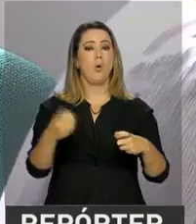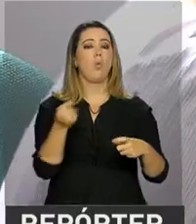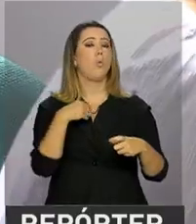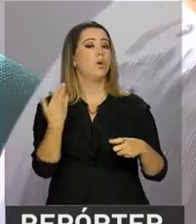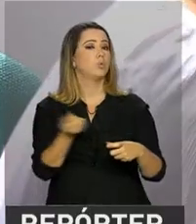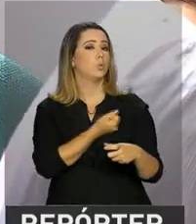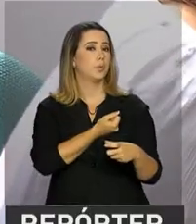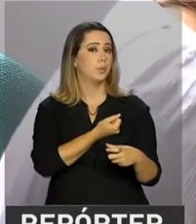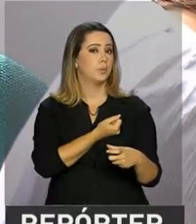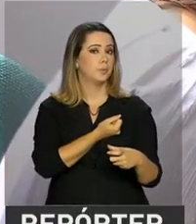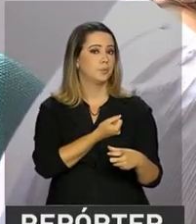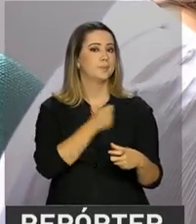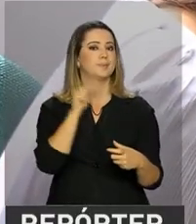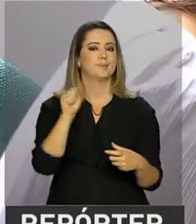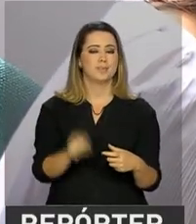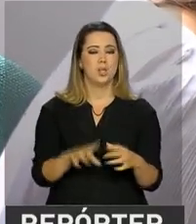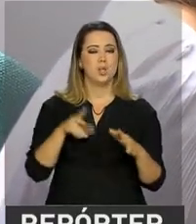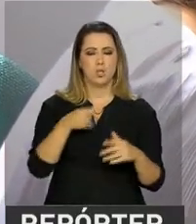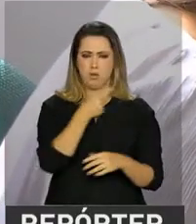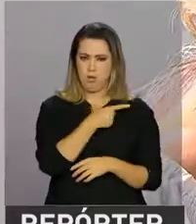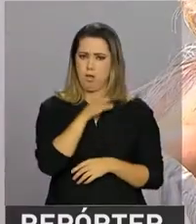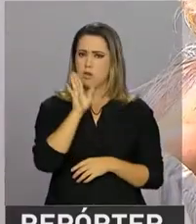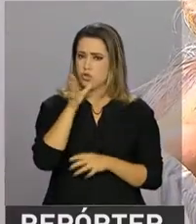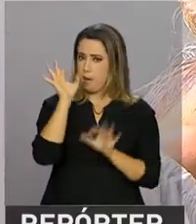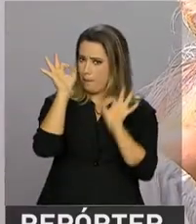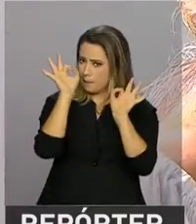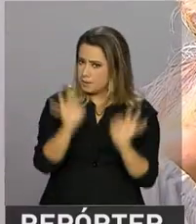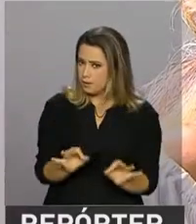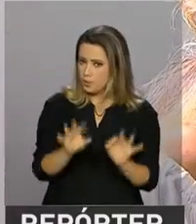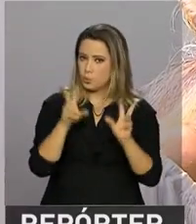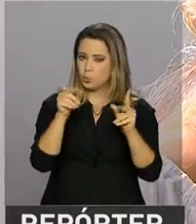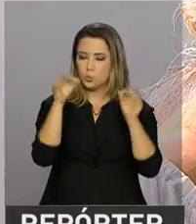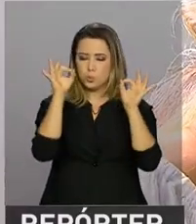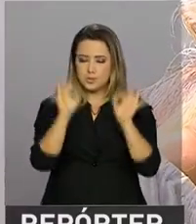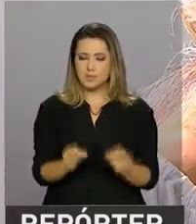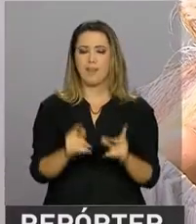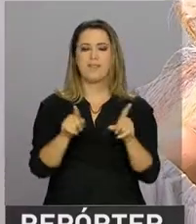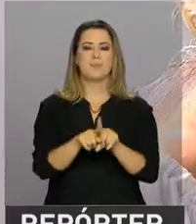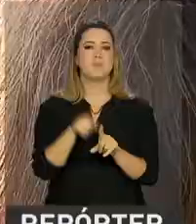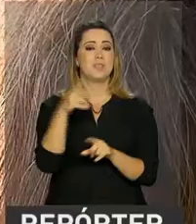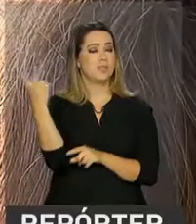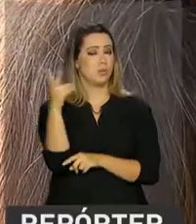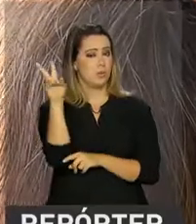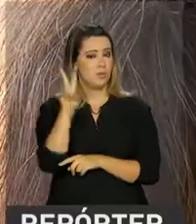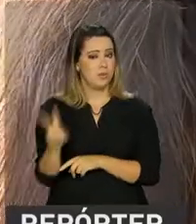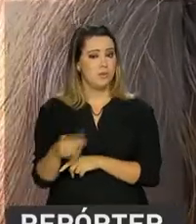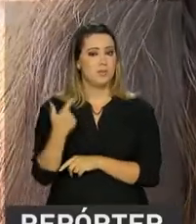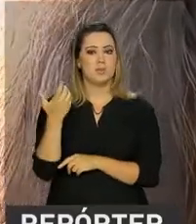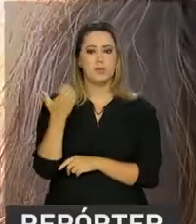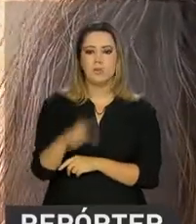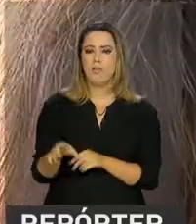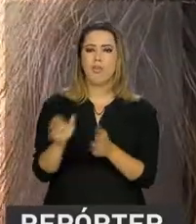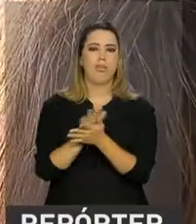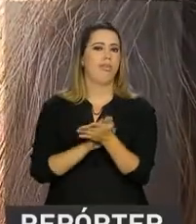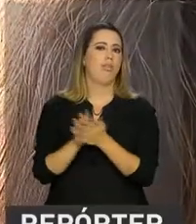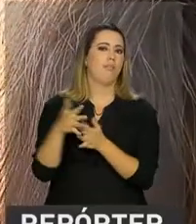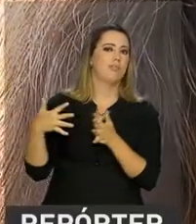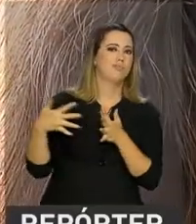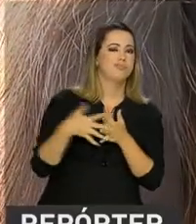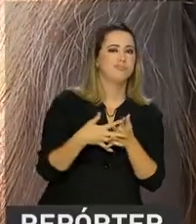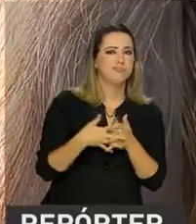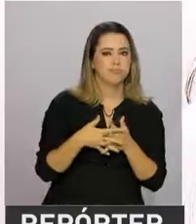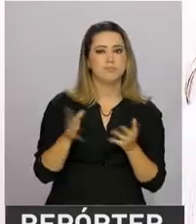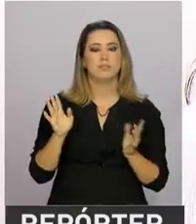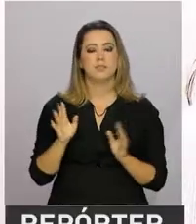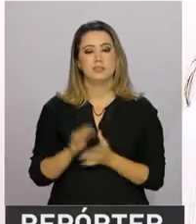enem ana luiza já está com tudo pronto é a segunda vez que a brasiliense vai fazer o exame e ela não quer que nada atrapalhe no dia